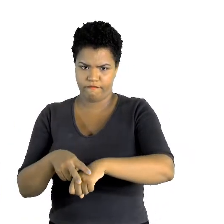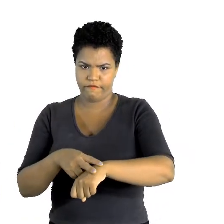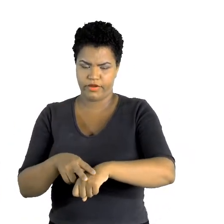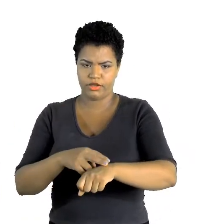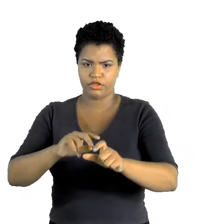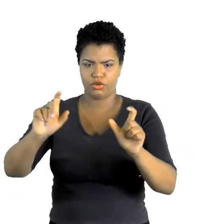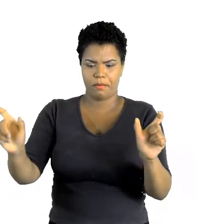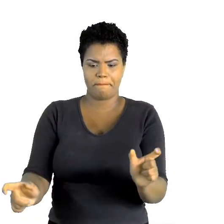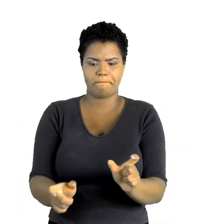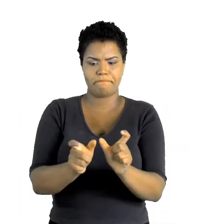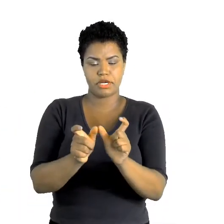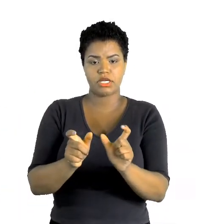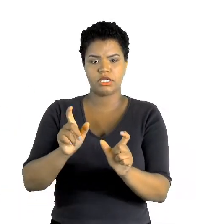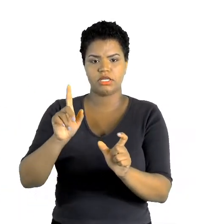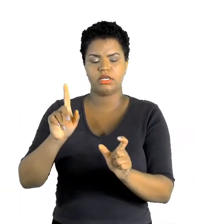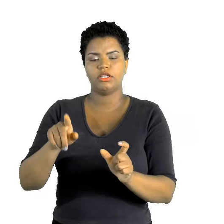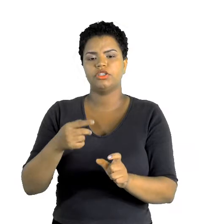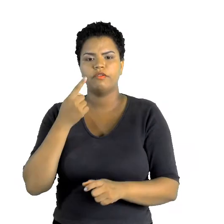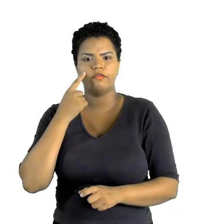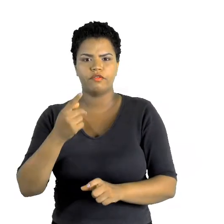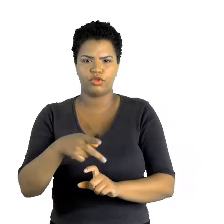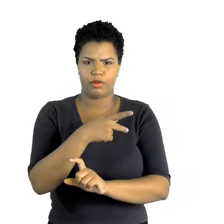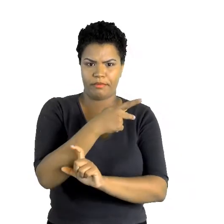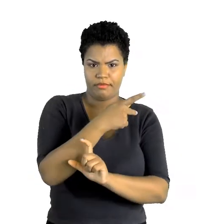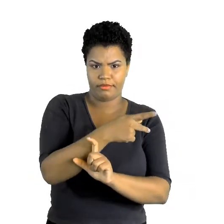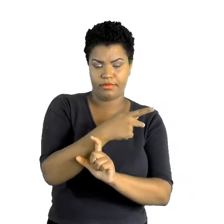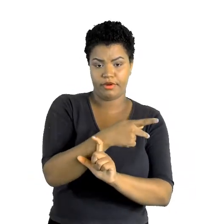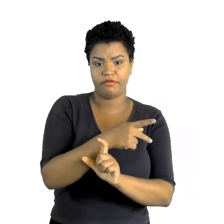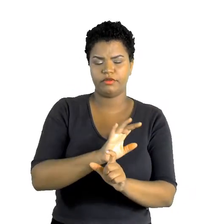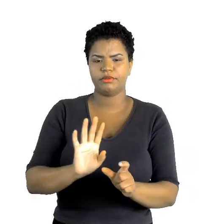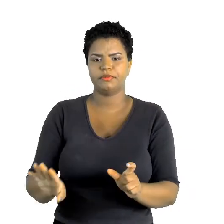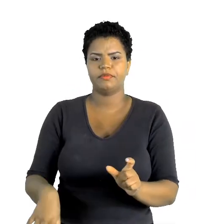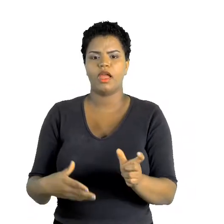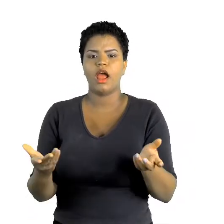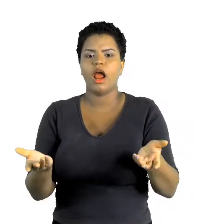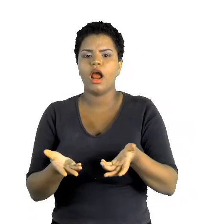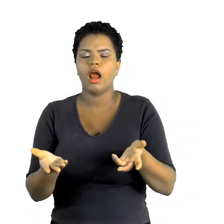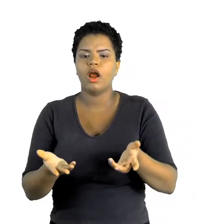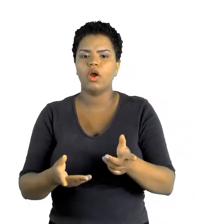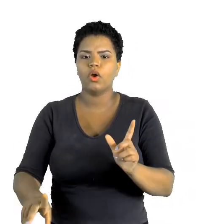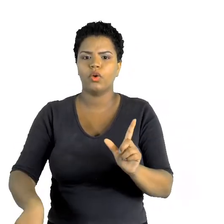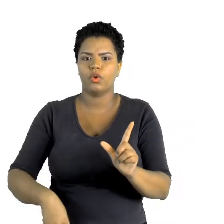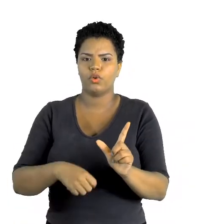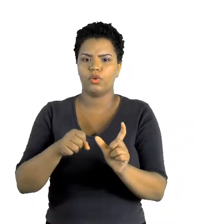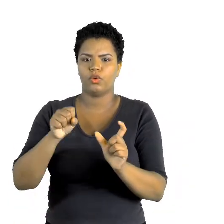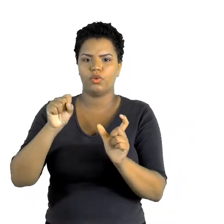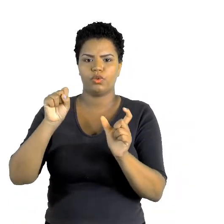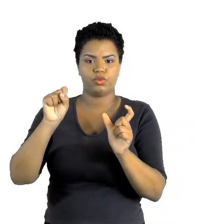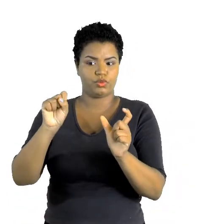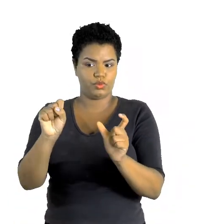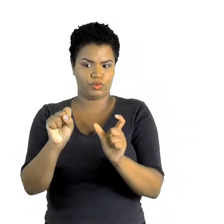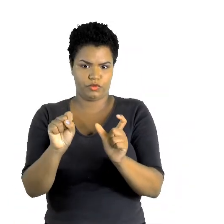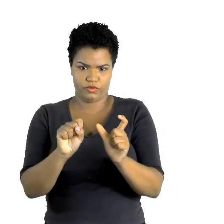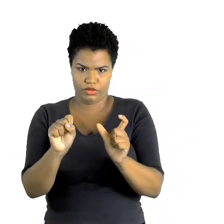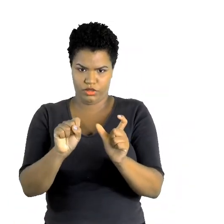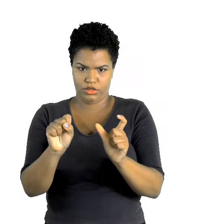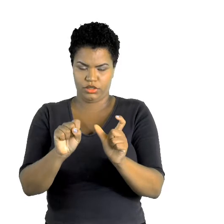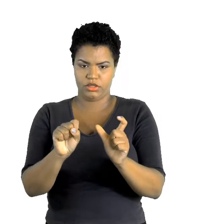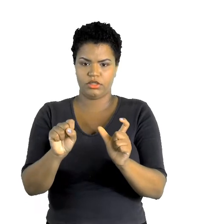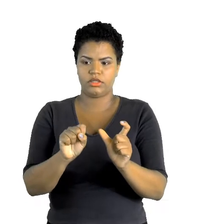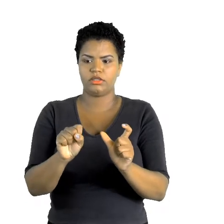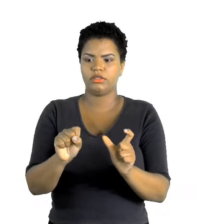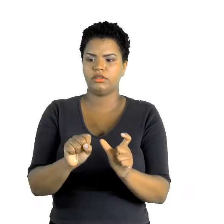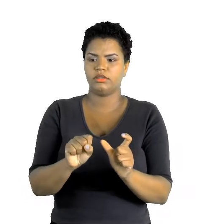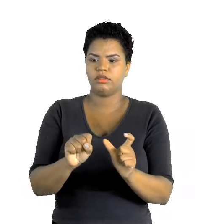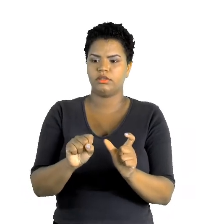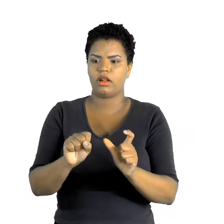Então, a gente já viu o quê? Já viu o prefixo e agora a gente tem o morfemazinho que é o sufixo dando aí